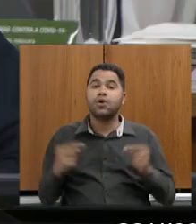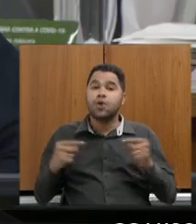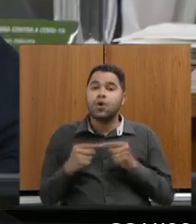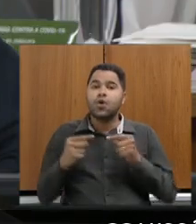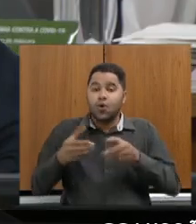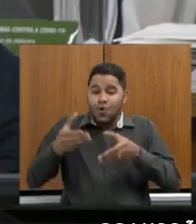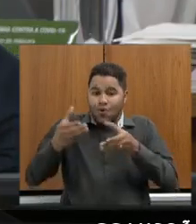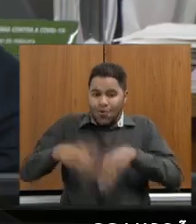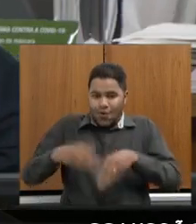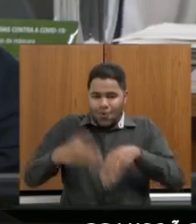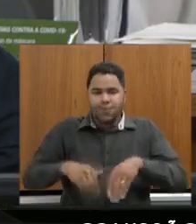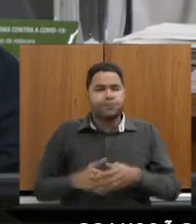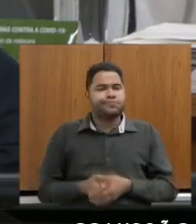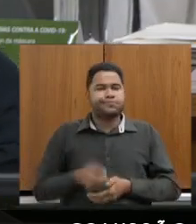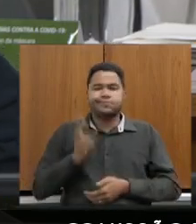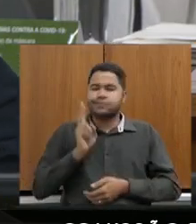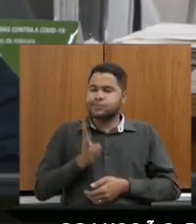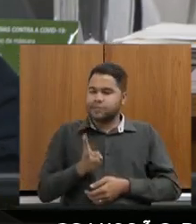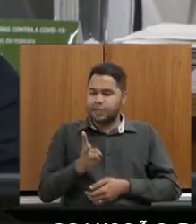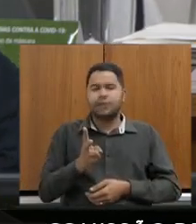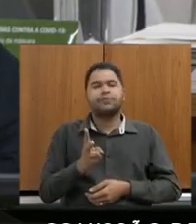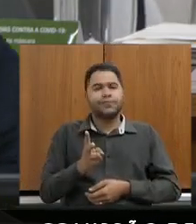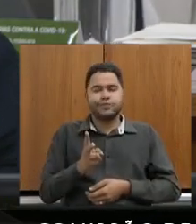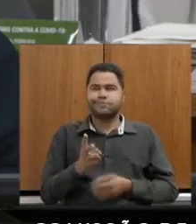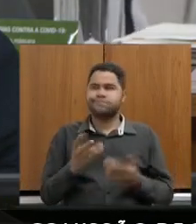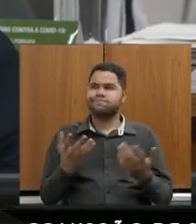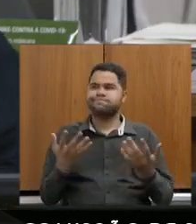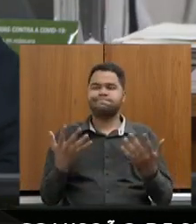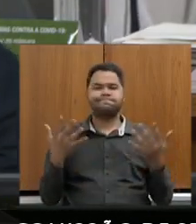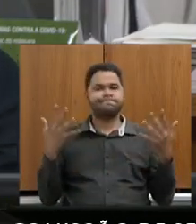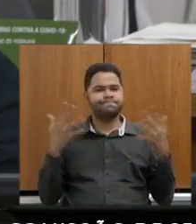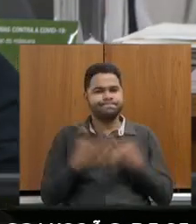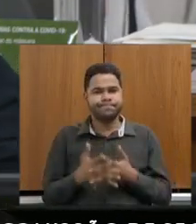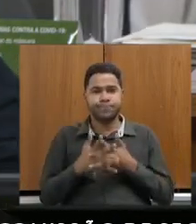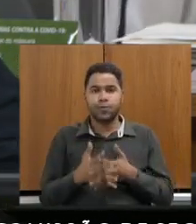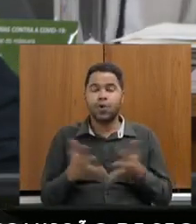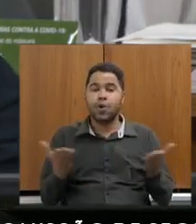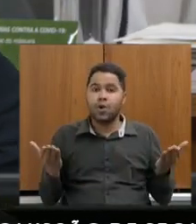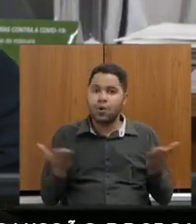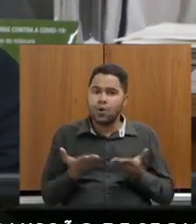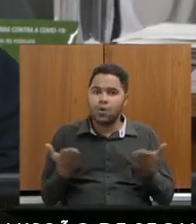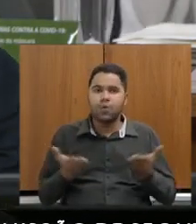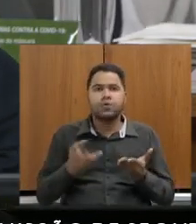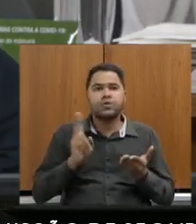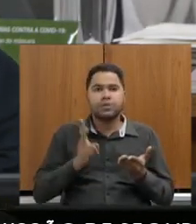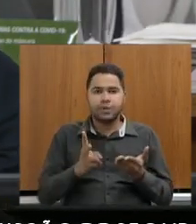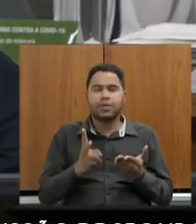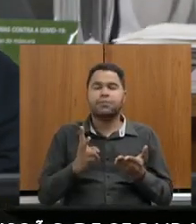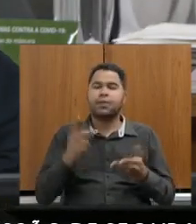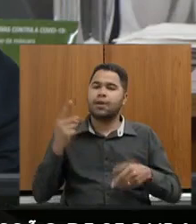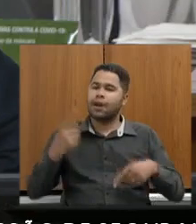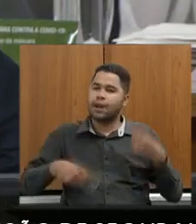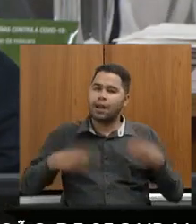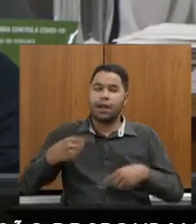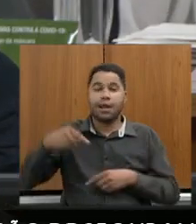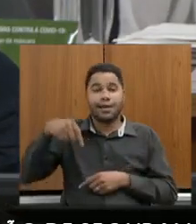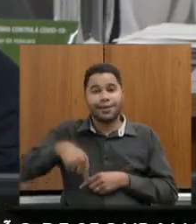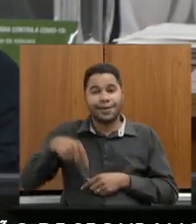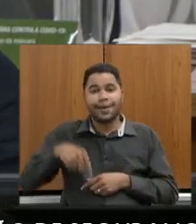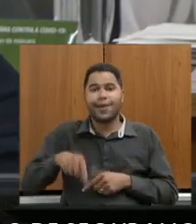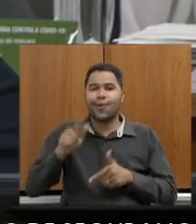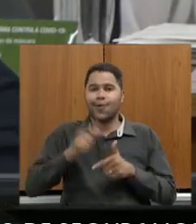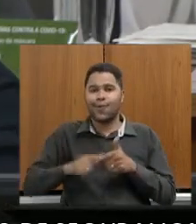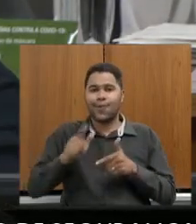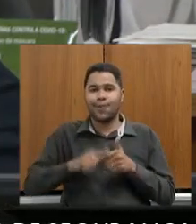relação aos concursos deputados isso aqui que sempre foi nosso tendão de Aquiles nós temos hoje né sempre nossa sempre a nossa discussão aqui na Assembleia é o